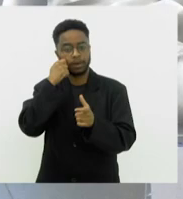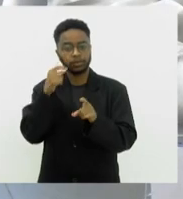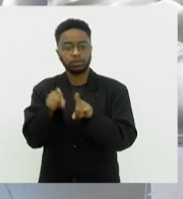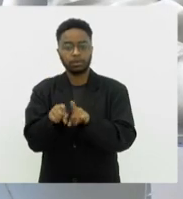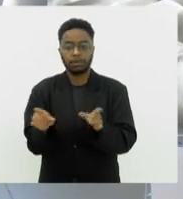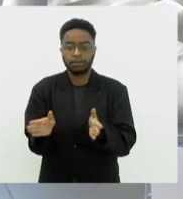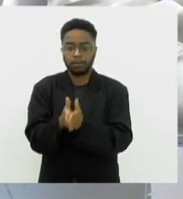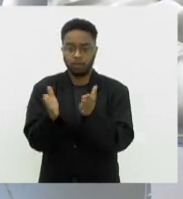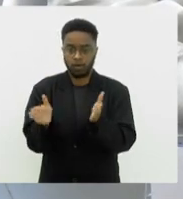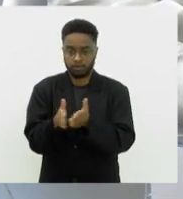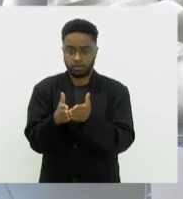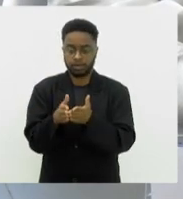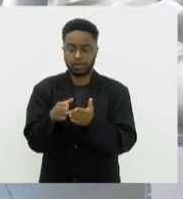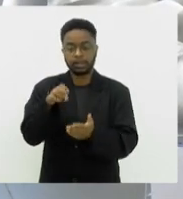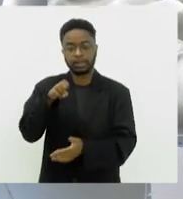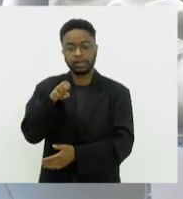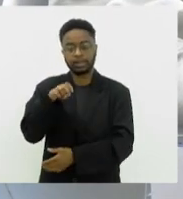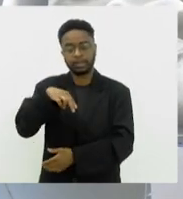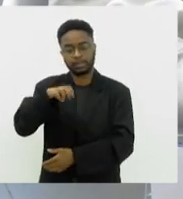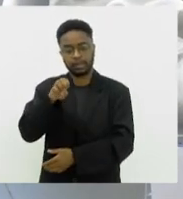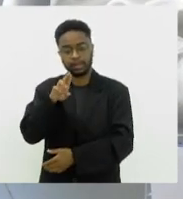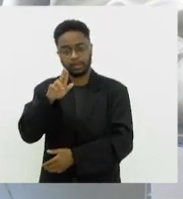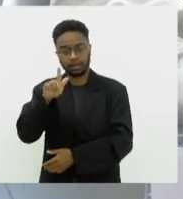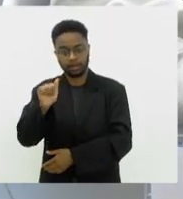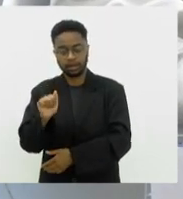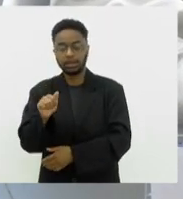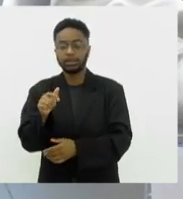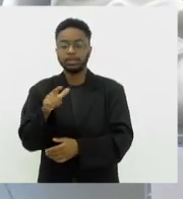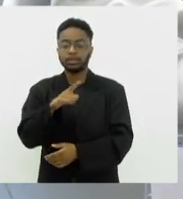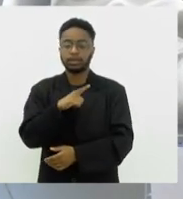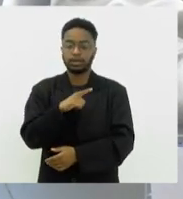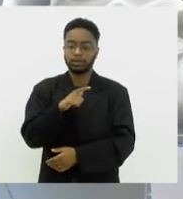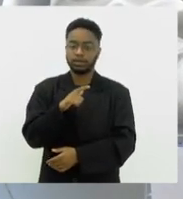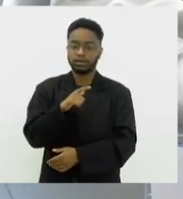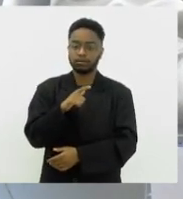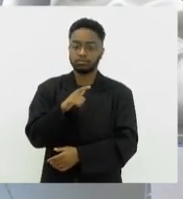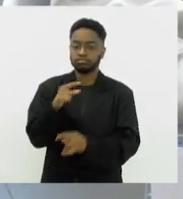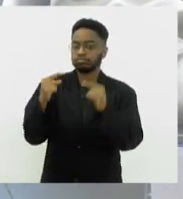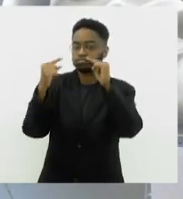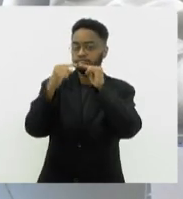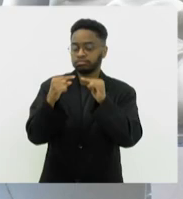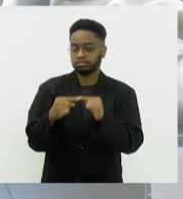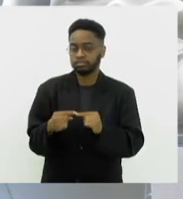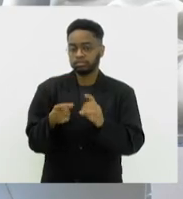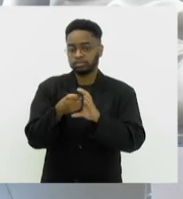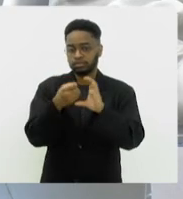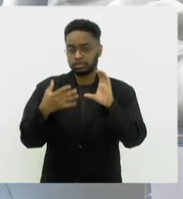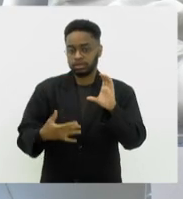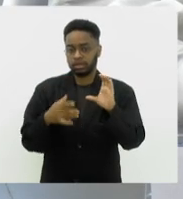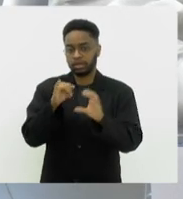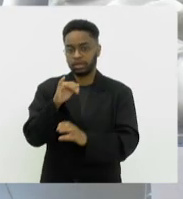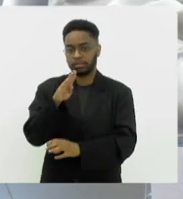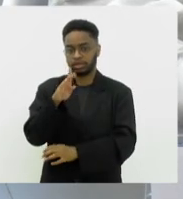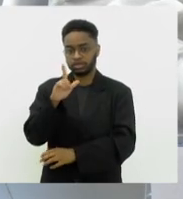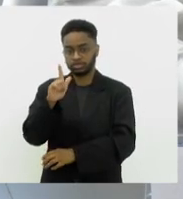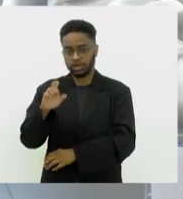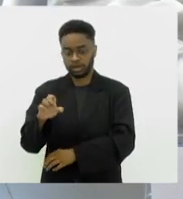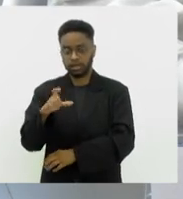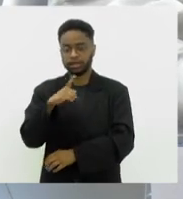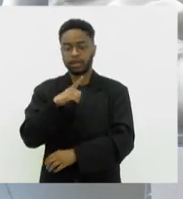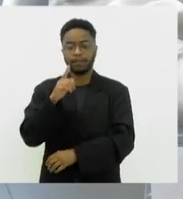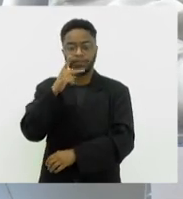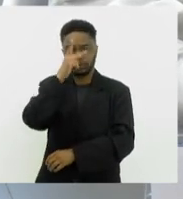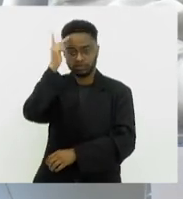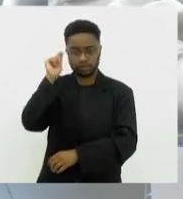melhor Negra onde reunir se reúne de acordo com as especificações do IBGE pessoas